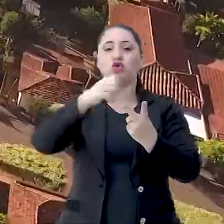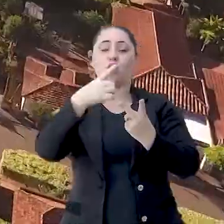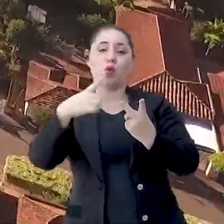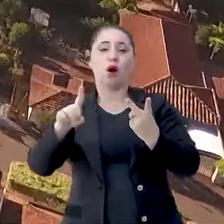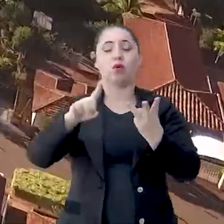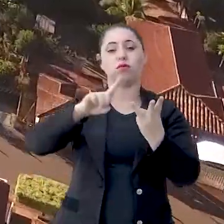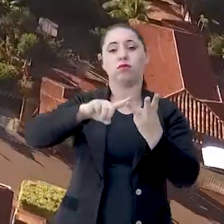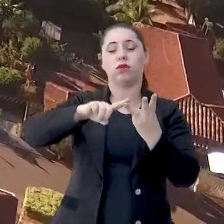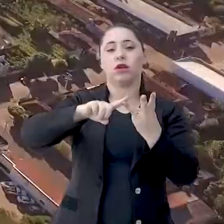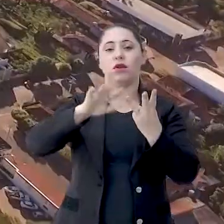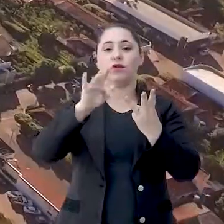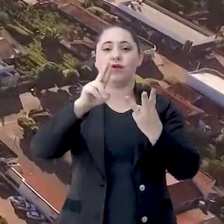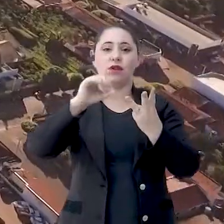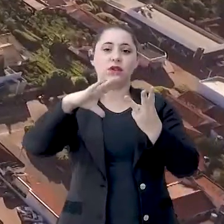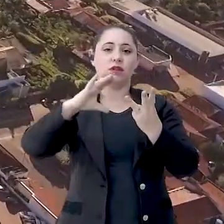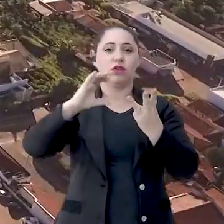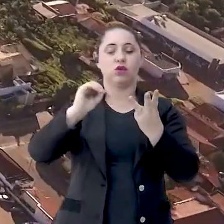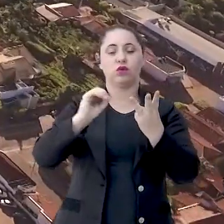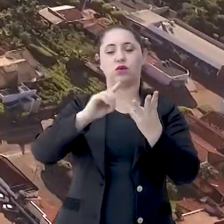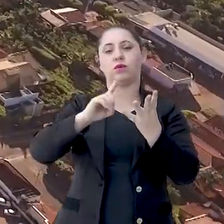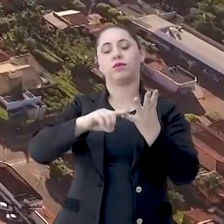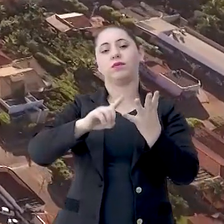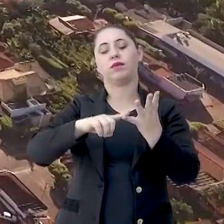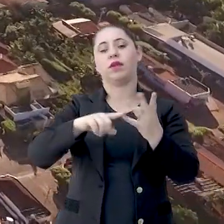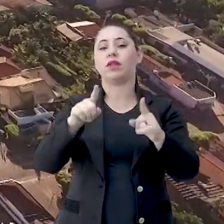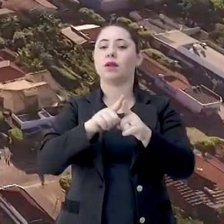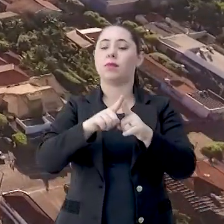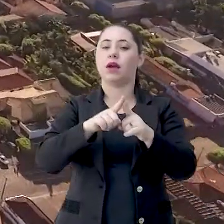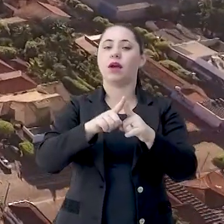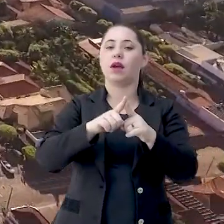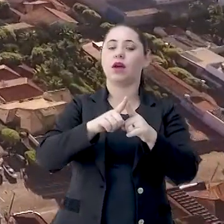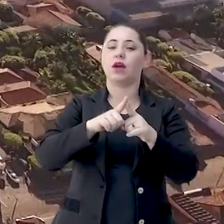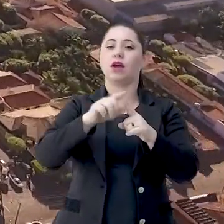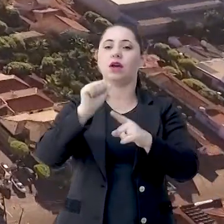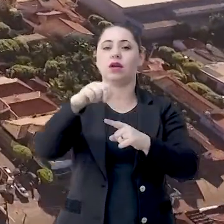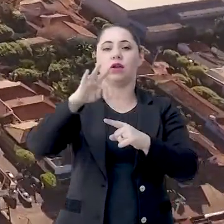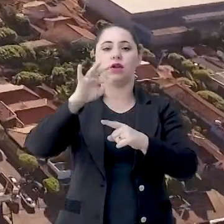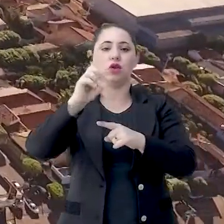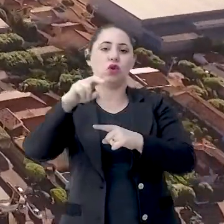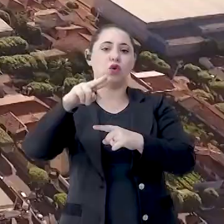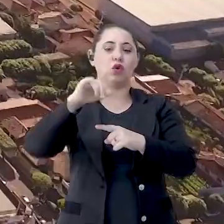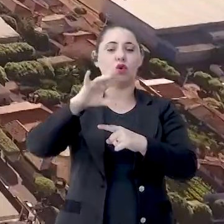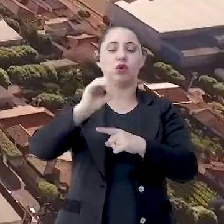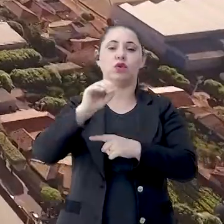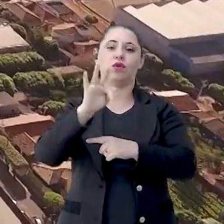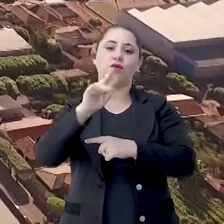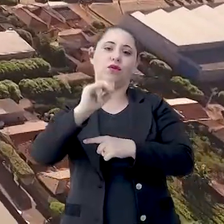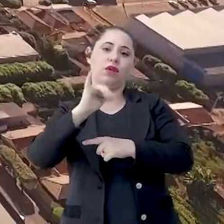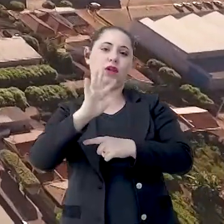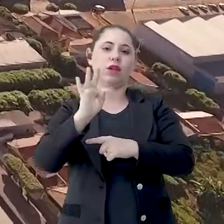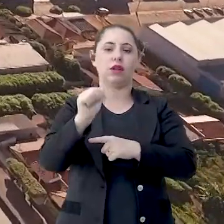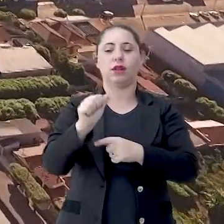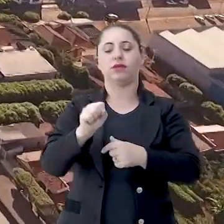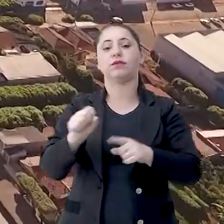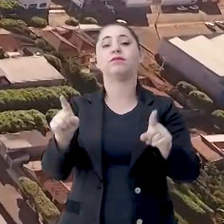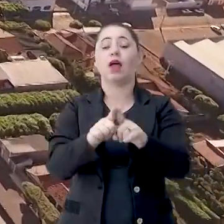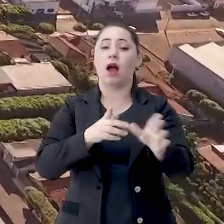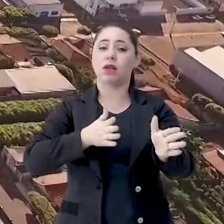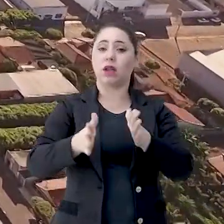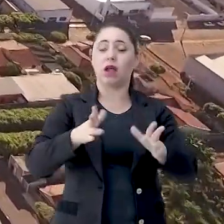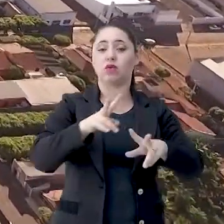Freitas Pedrosa, assim como a Avenida José Paulo da Silva e a rua Sebastião Martins da